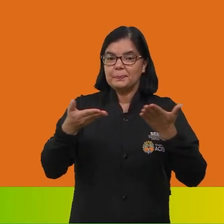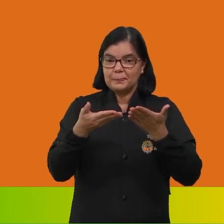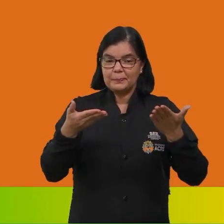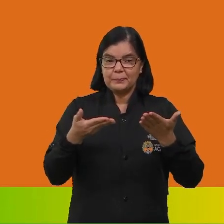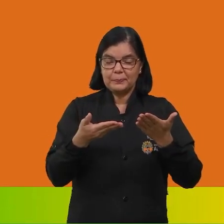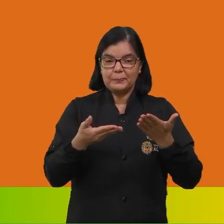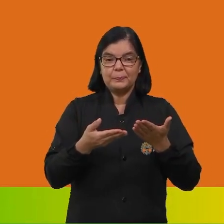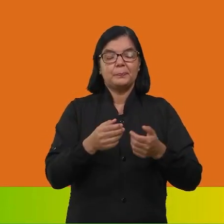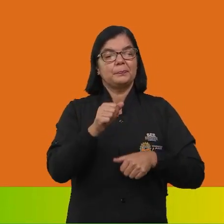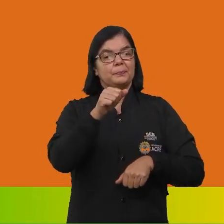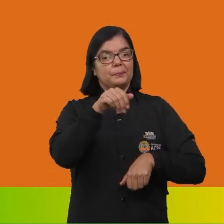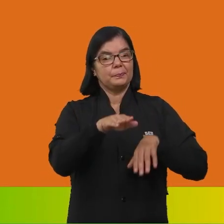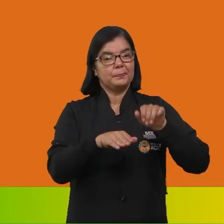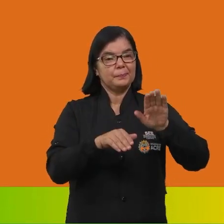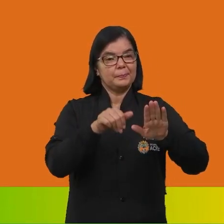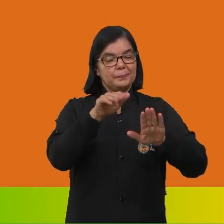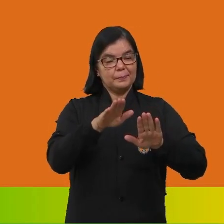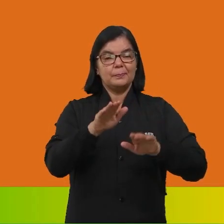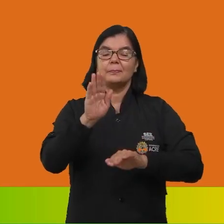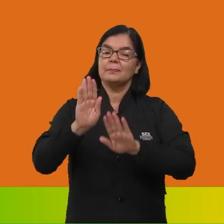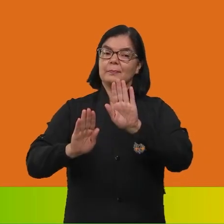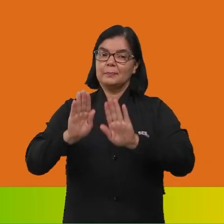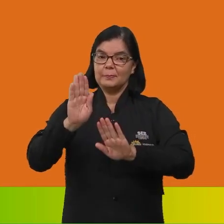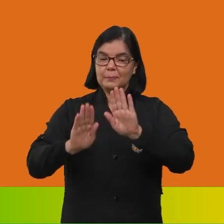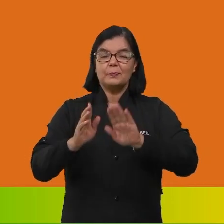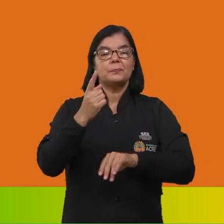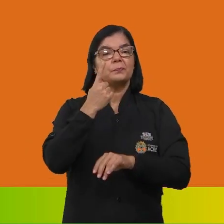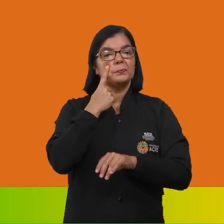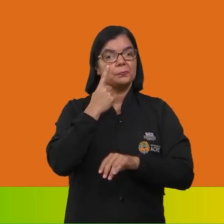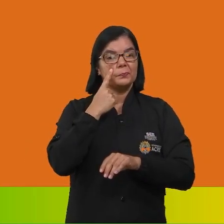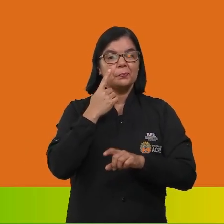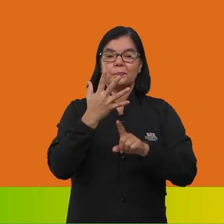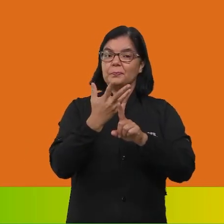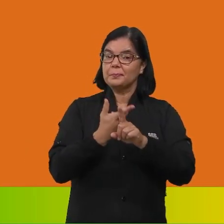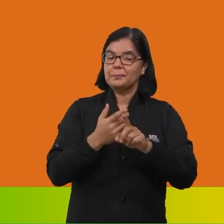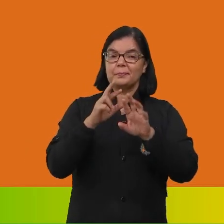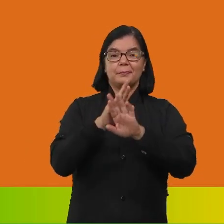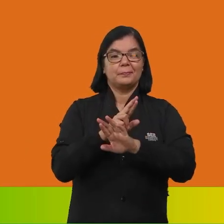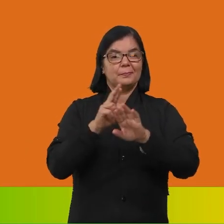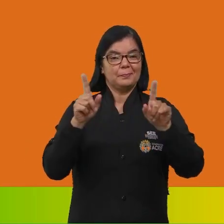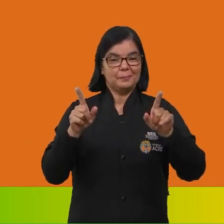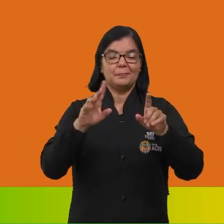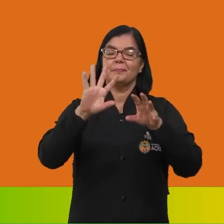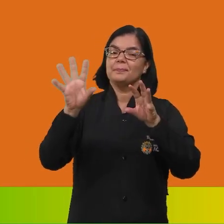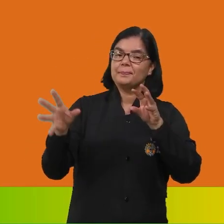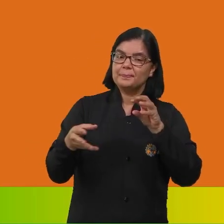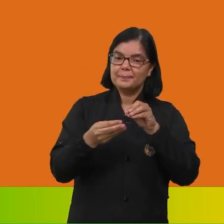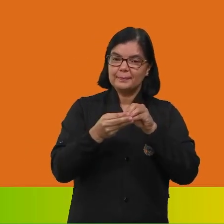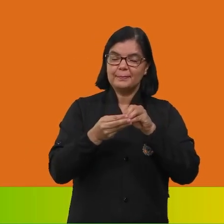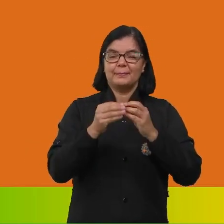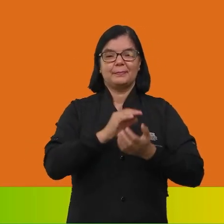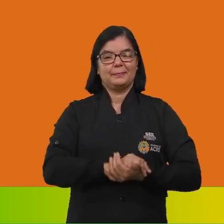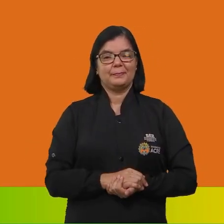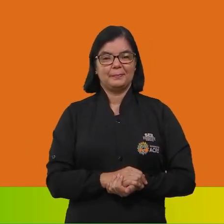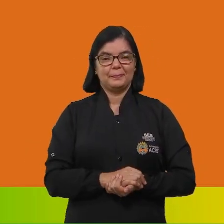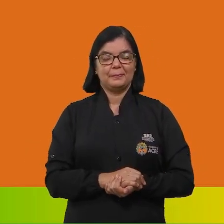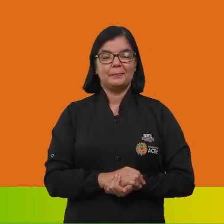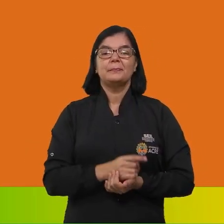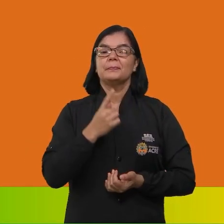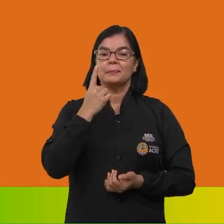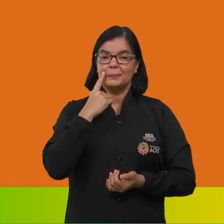Nós falamos sobre a mímica e a pantomima e nós vimos que são artes distintas, mas complementares. Então, elas